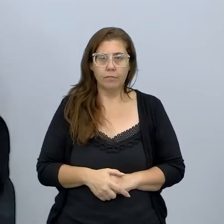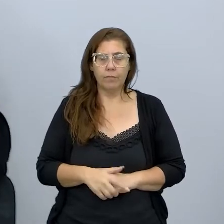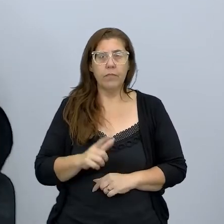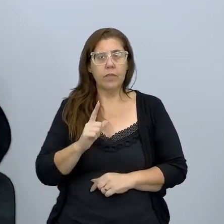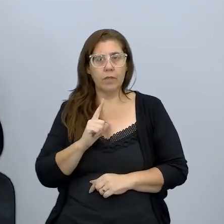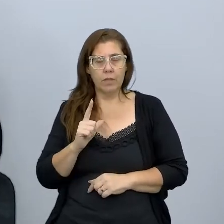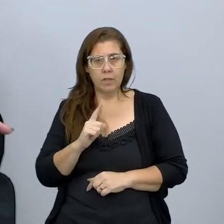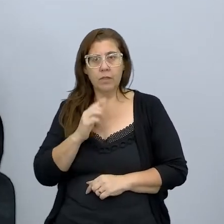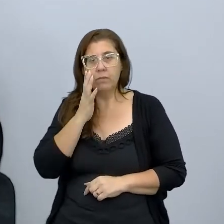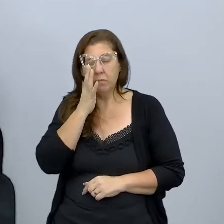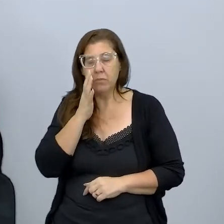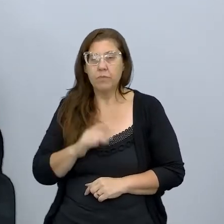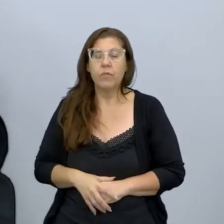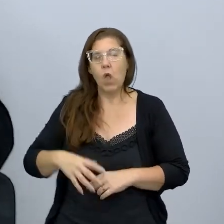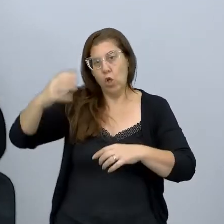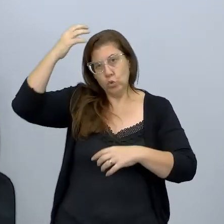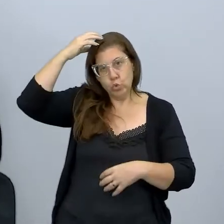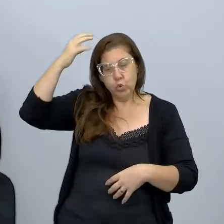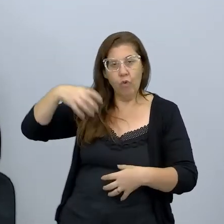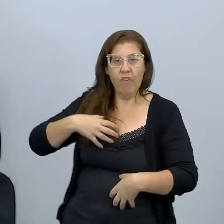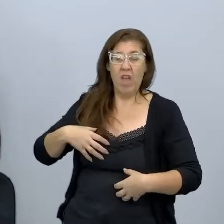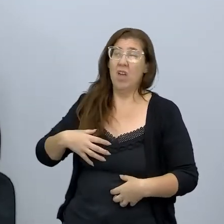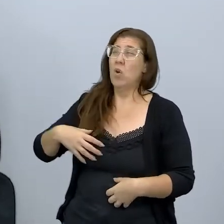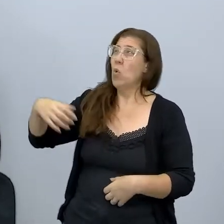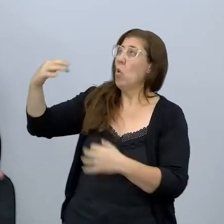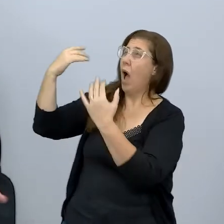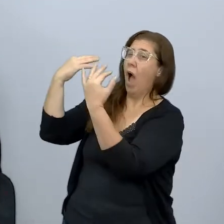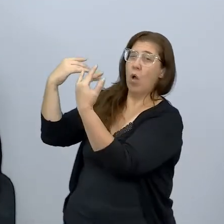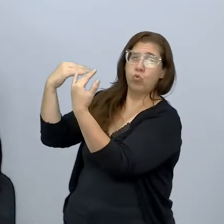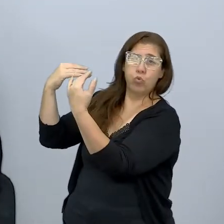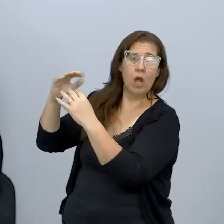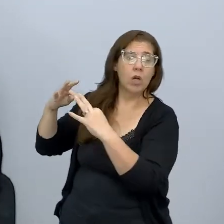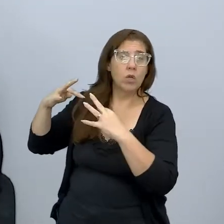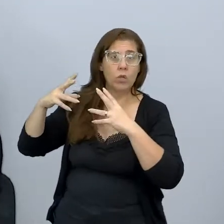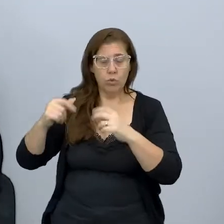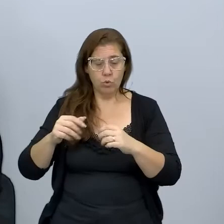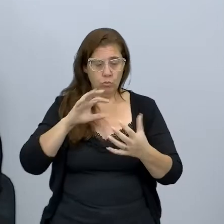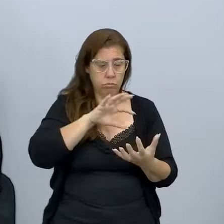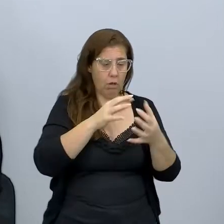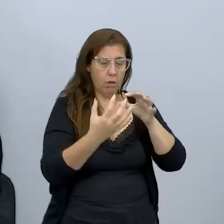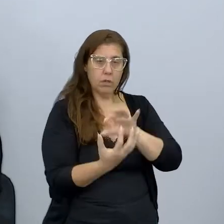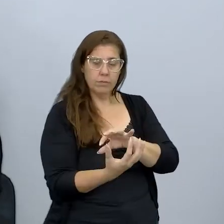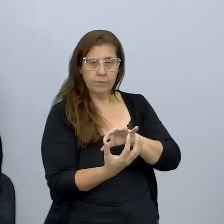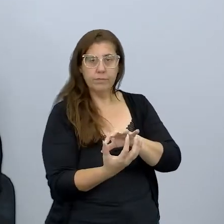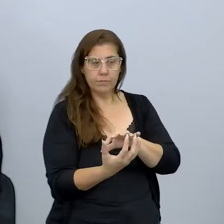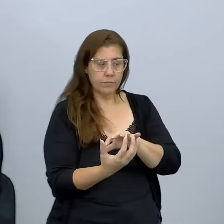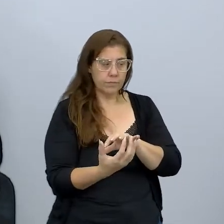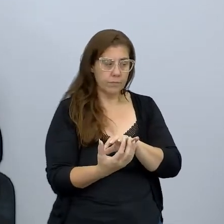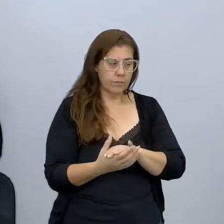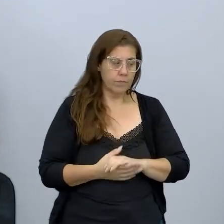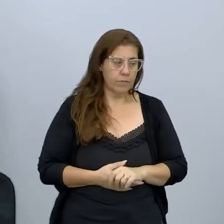passar roupa, chuveiro, ar-condicionado, todos eles que convertem e fazem essa